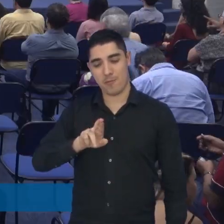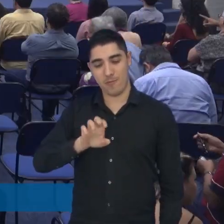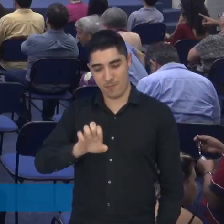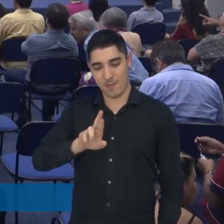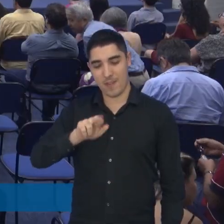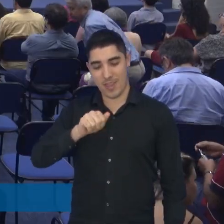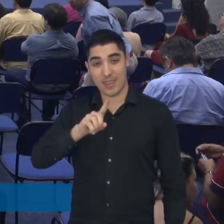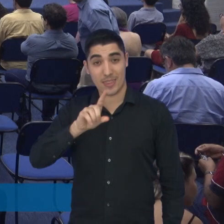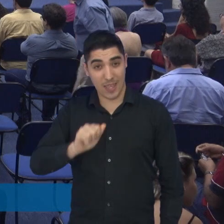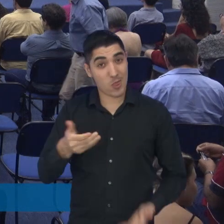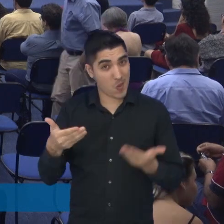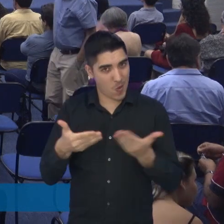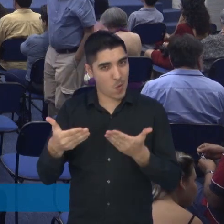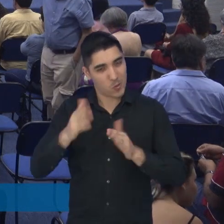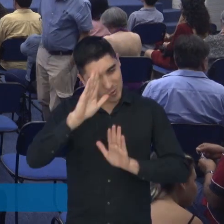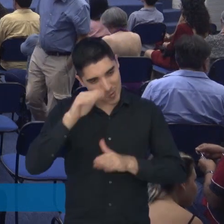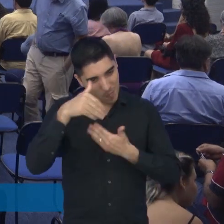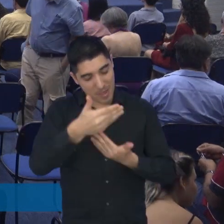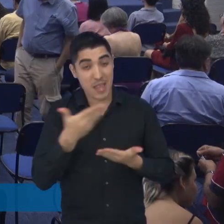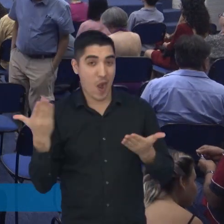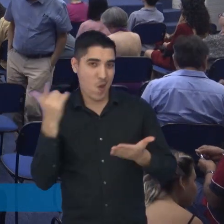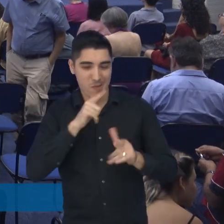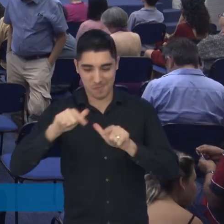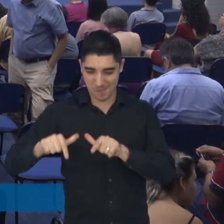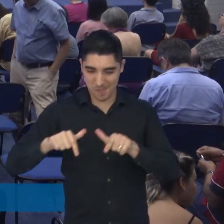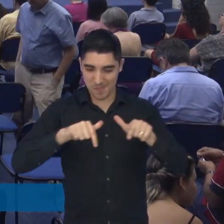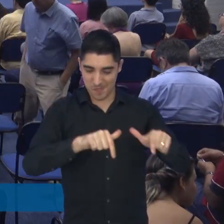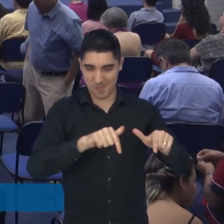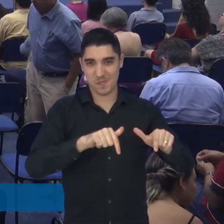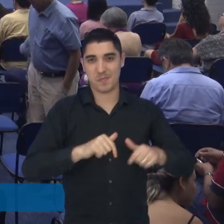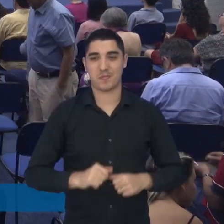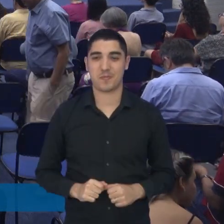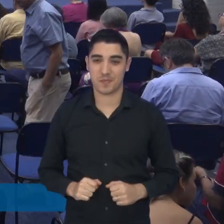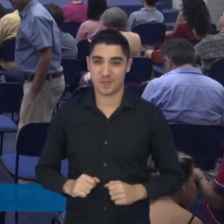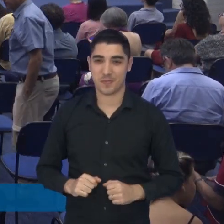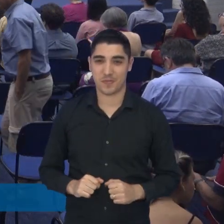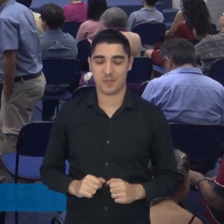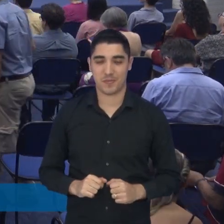nossa homenageada de hoje com a medalha Cassiano Ricardo.